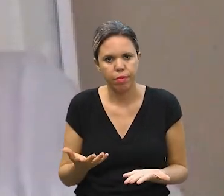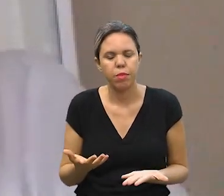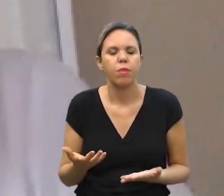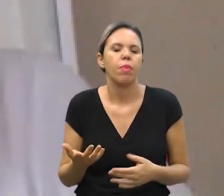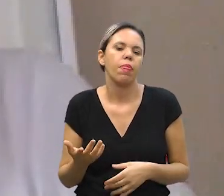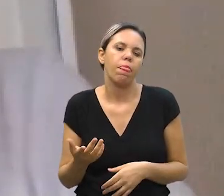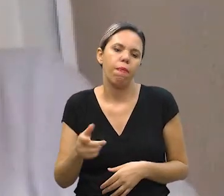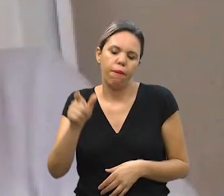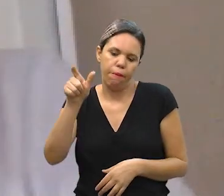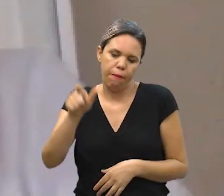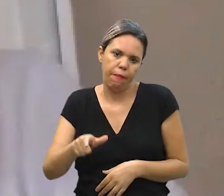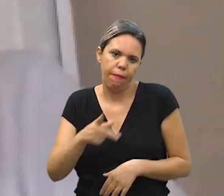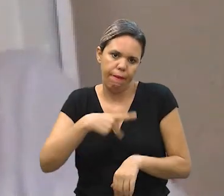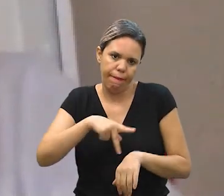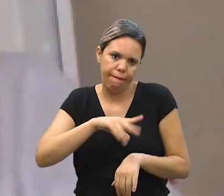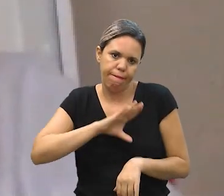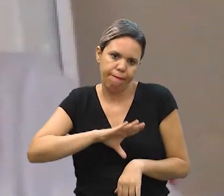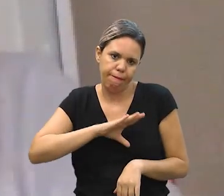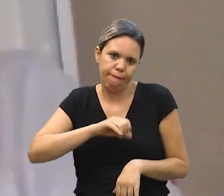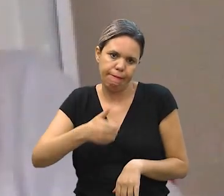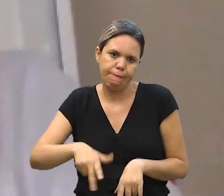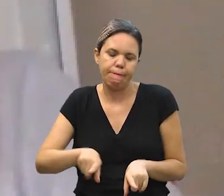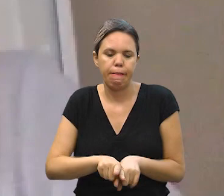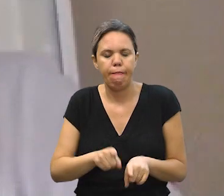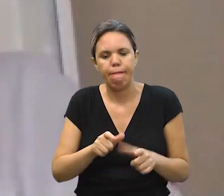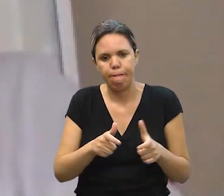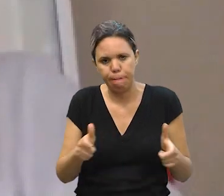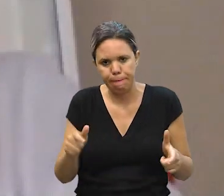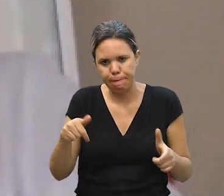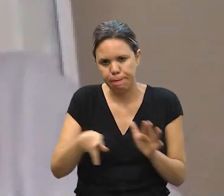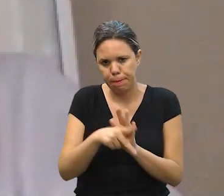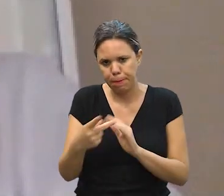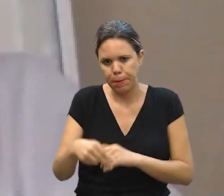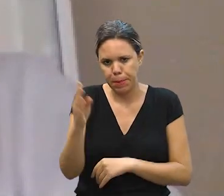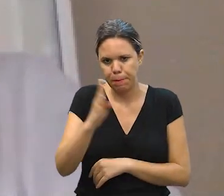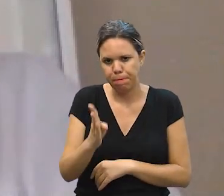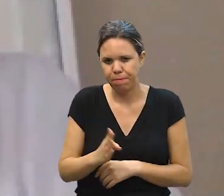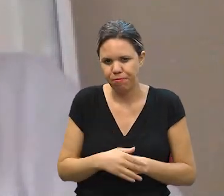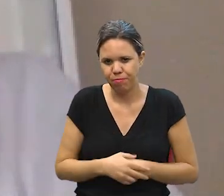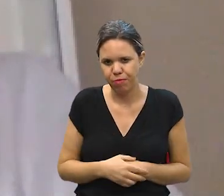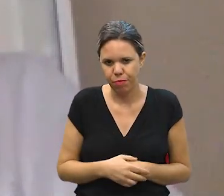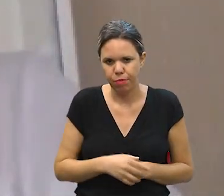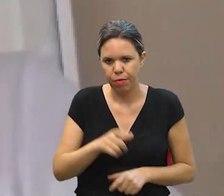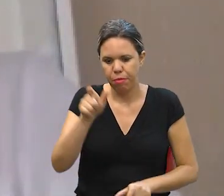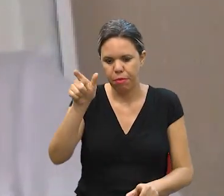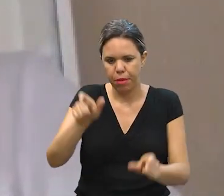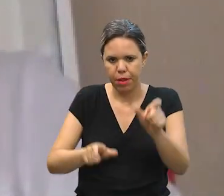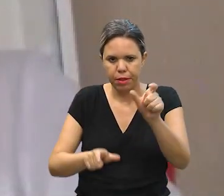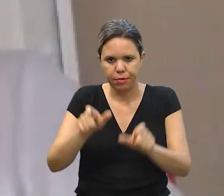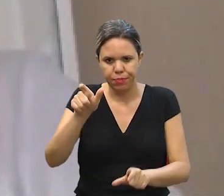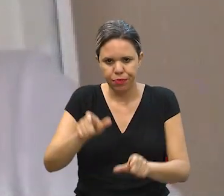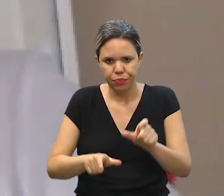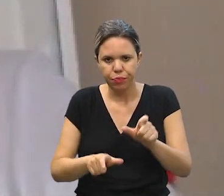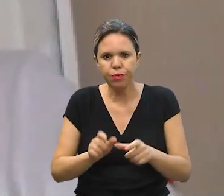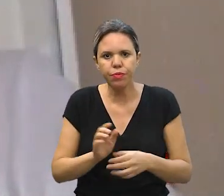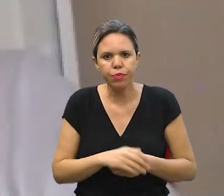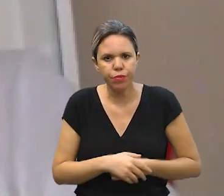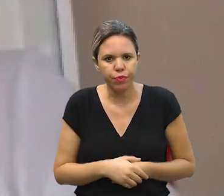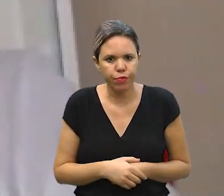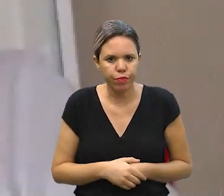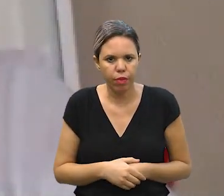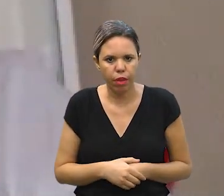Portugal, mas a maioria é aqui do Brasil. São pessoas